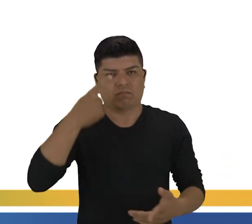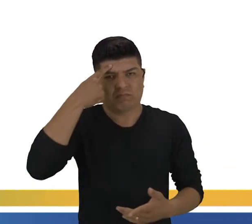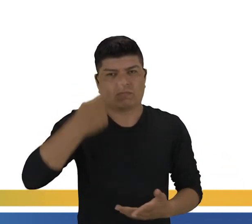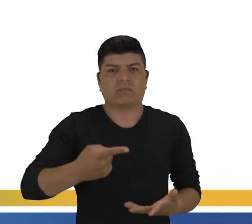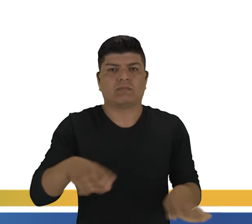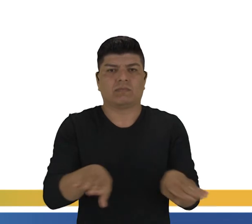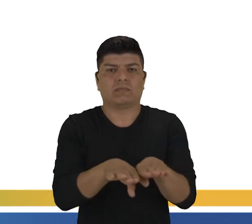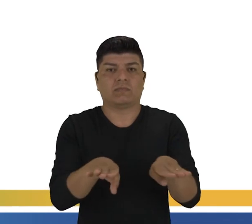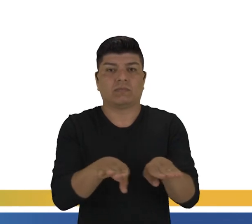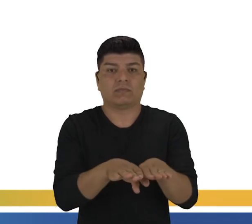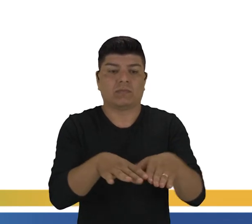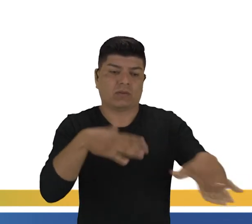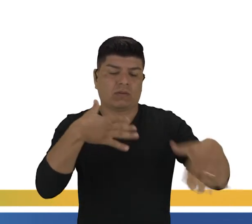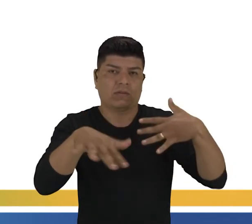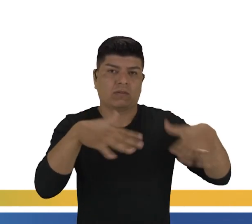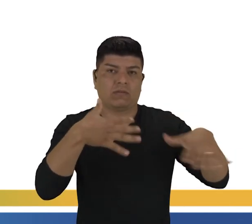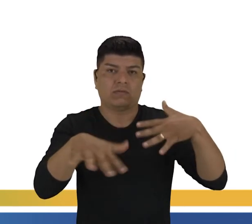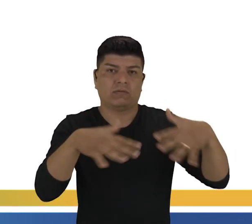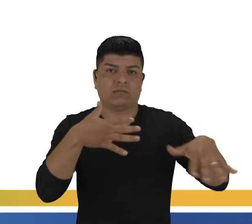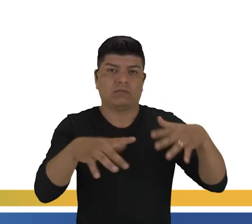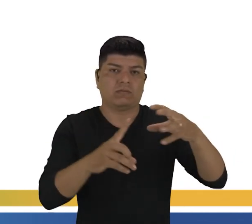monarquia, e o movimento